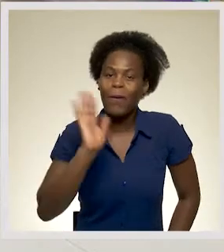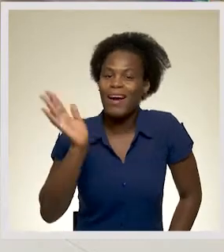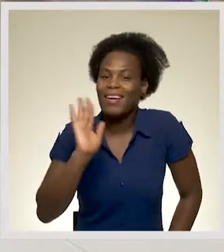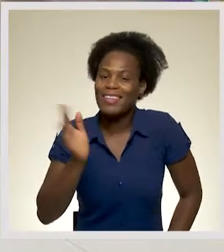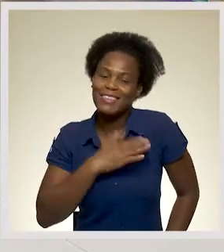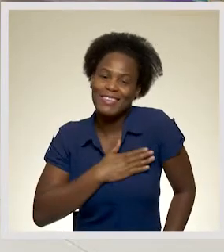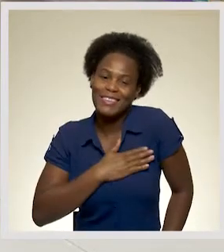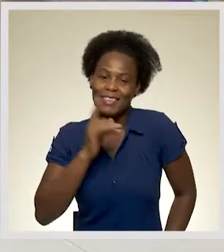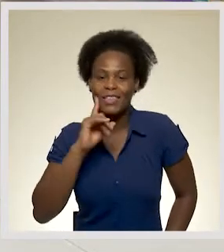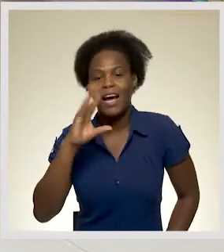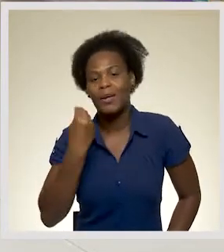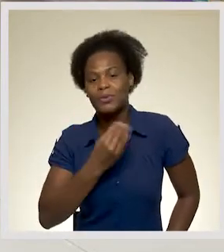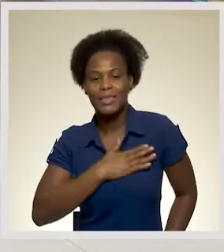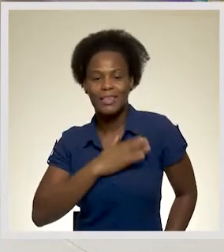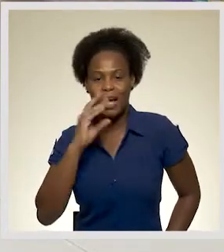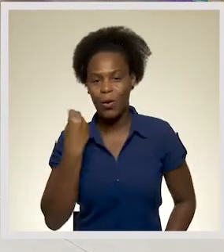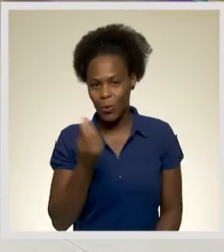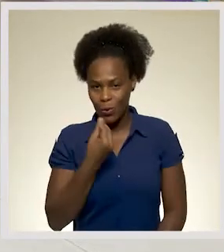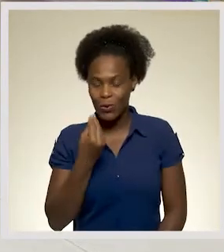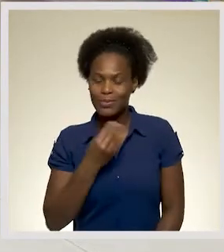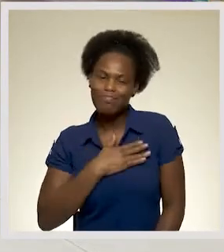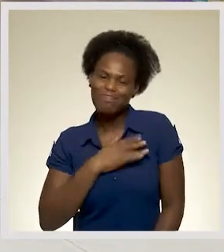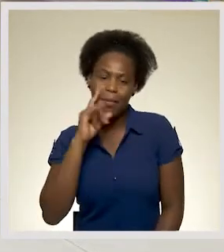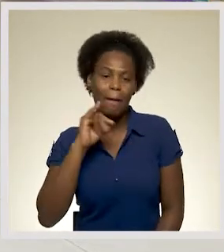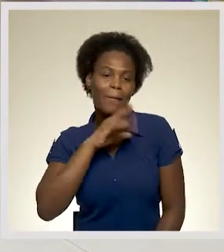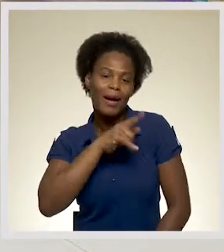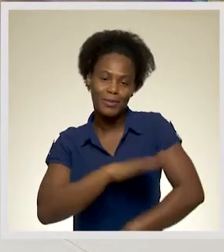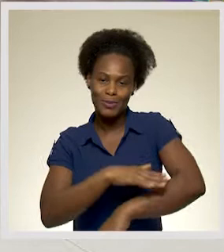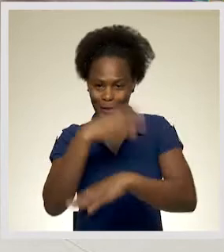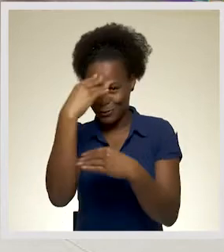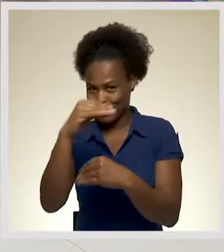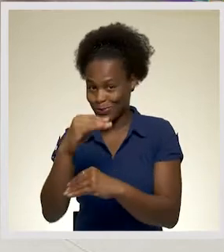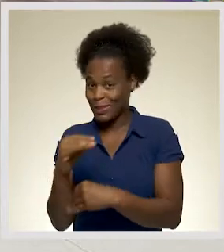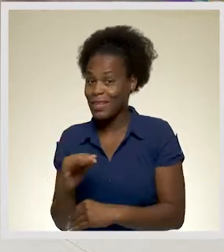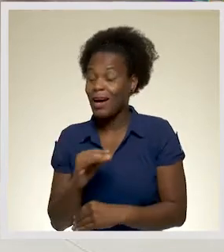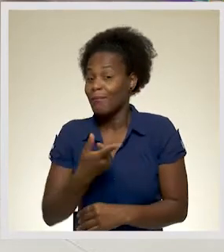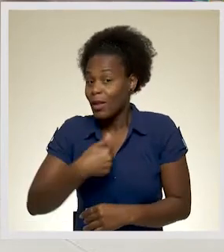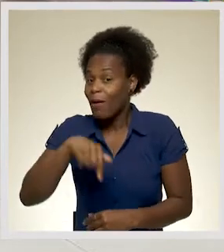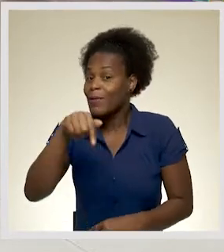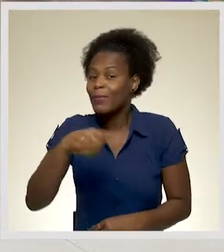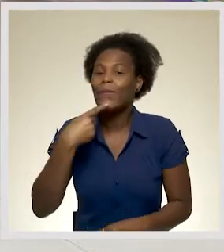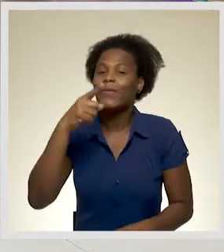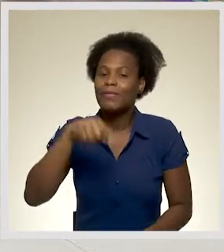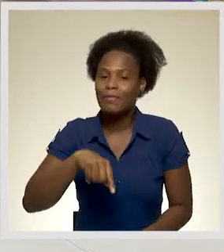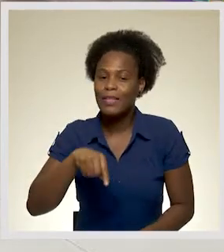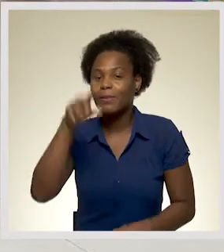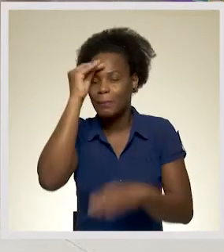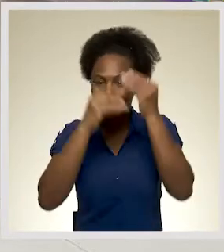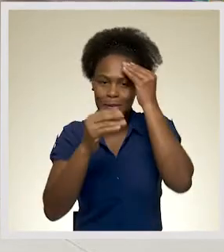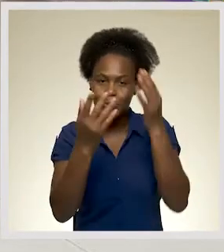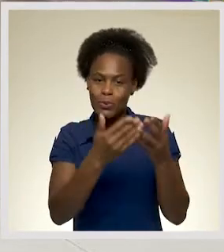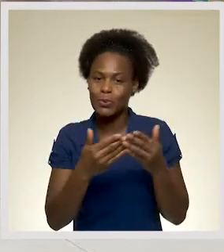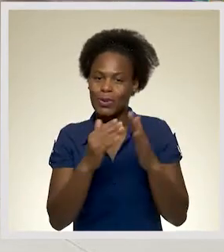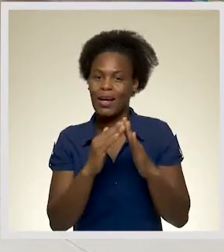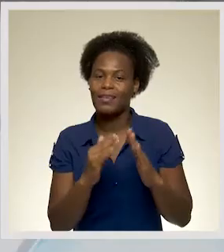queridas alunas e queridos alunos, caros pais encarregados de educação. Estamos aqui de novo no Aprender e Estudar